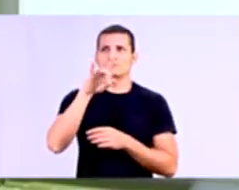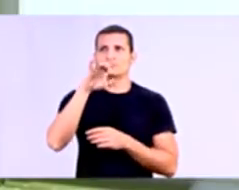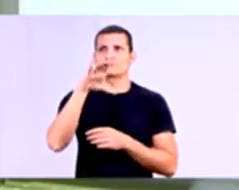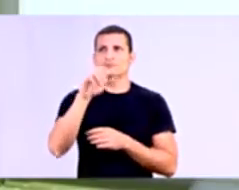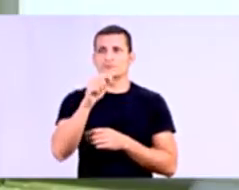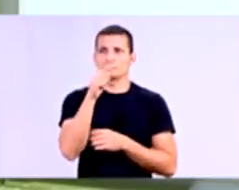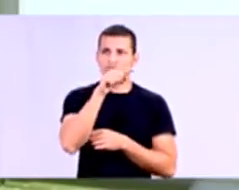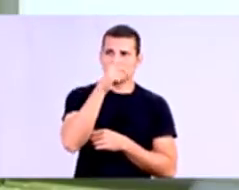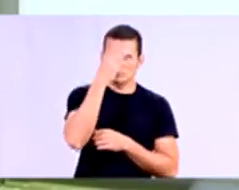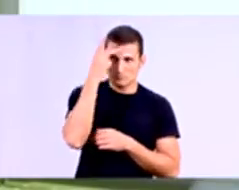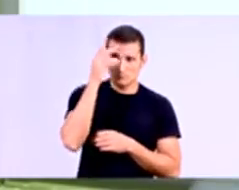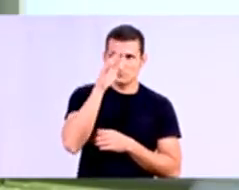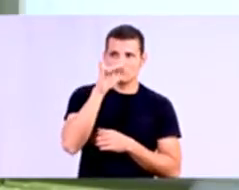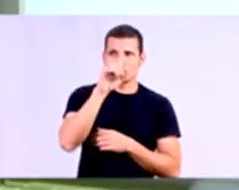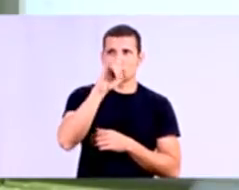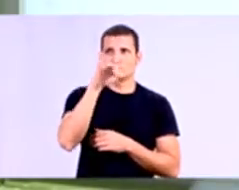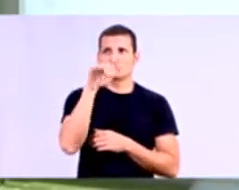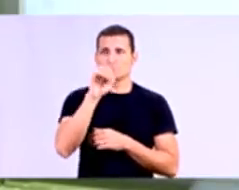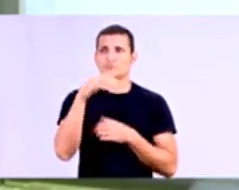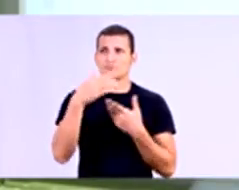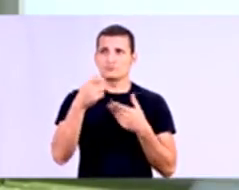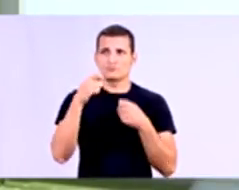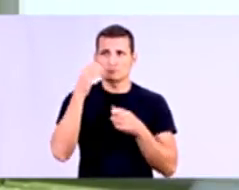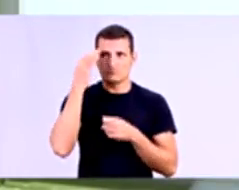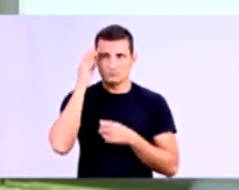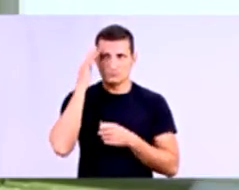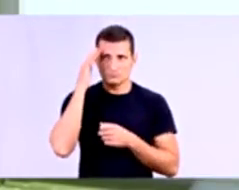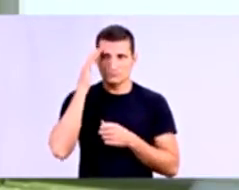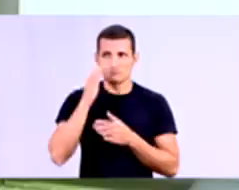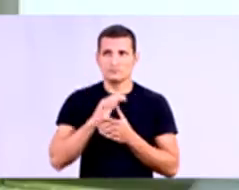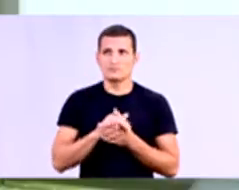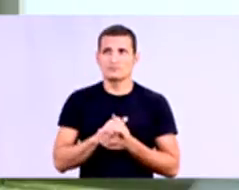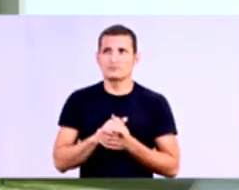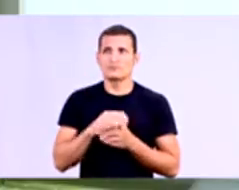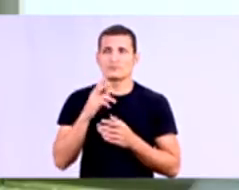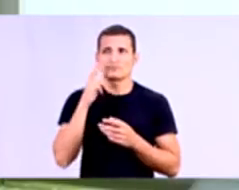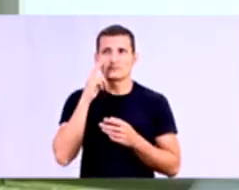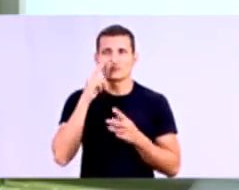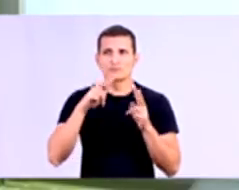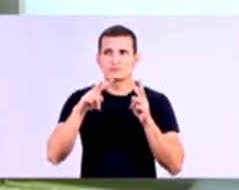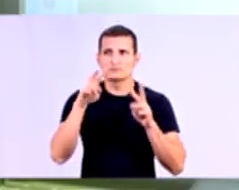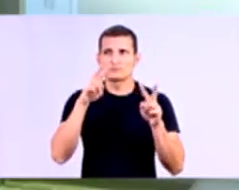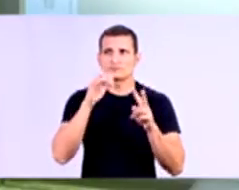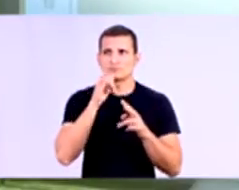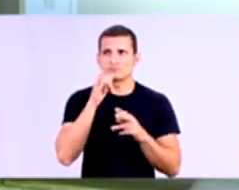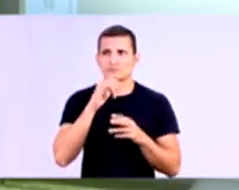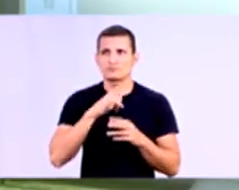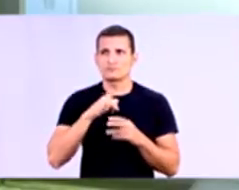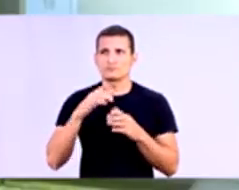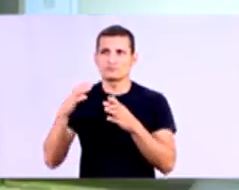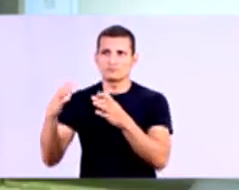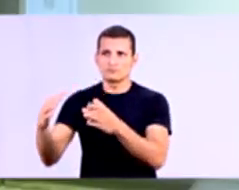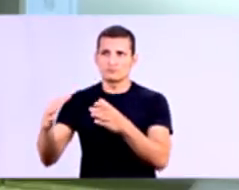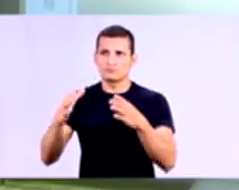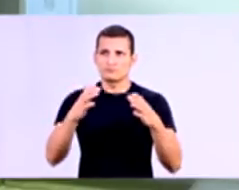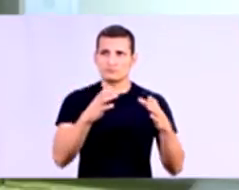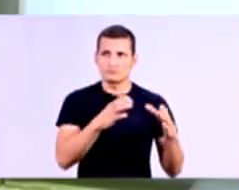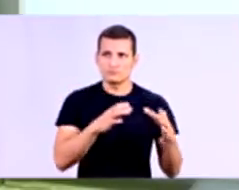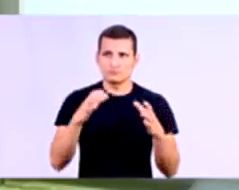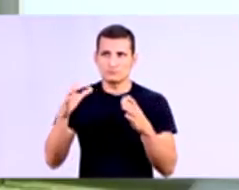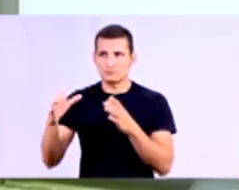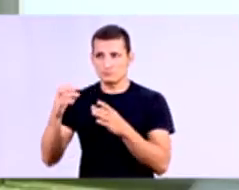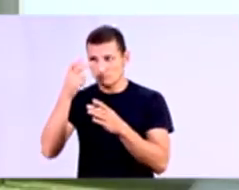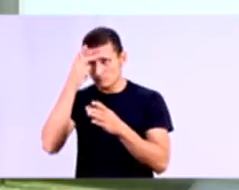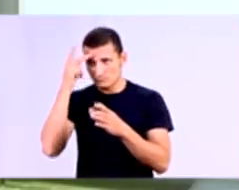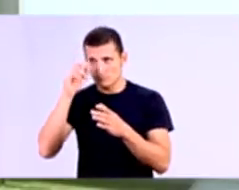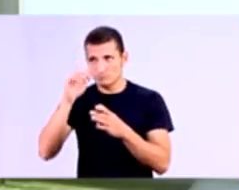física. Certo? Então a gente precisa entender isso. Vamos visualizar, eu tenho dois potes, pessoa física